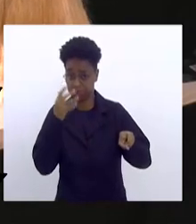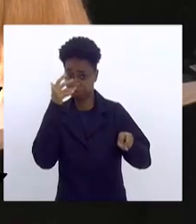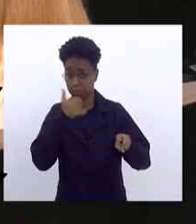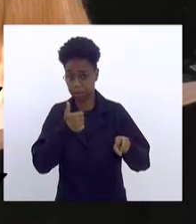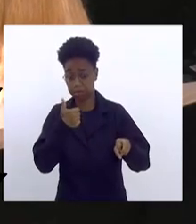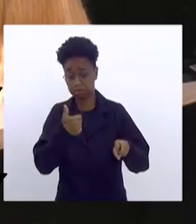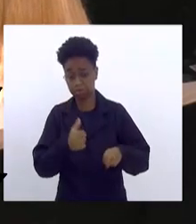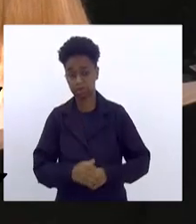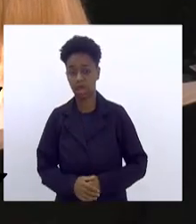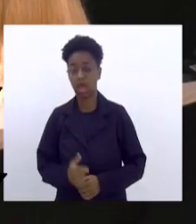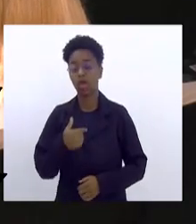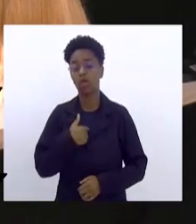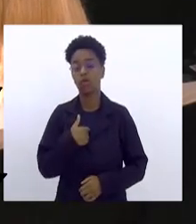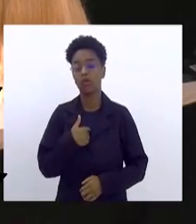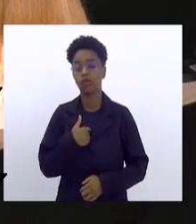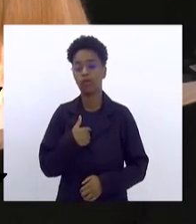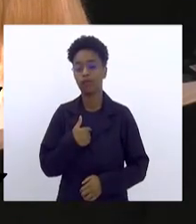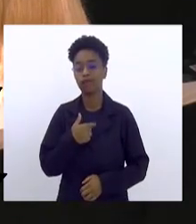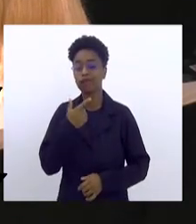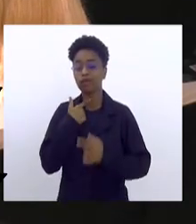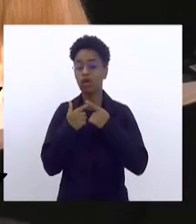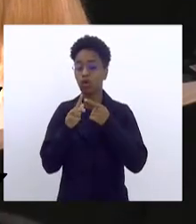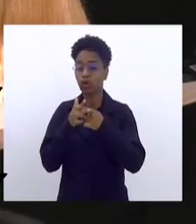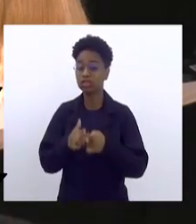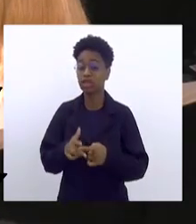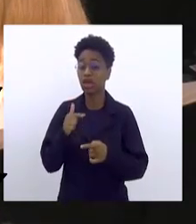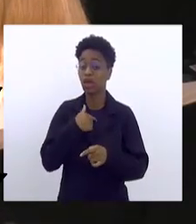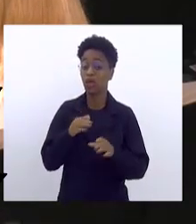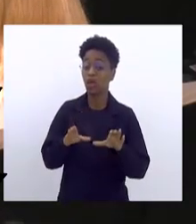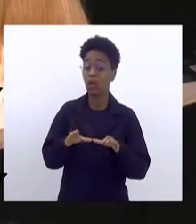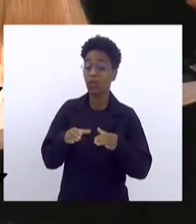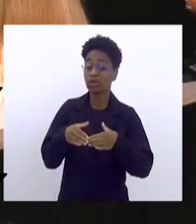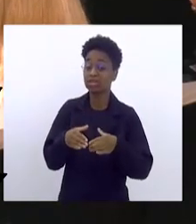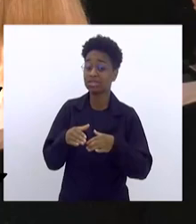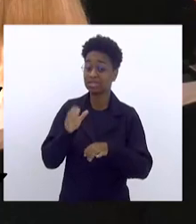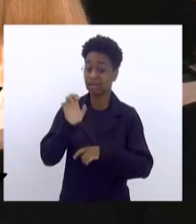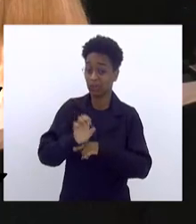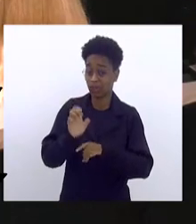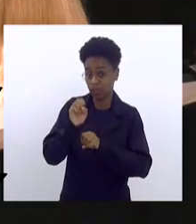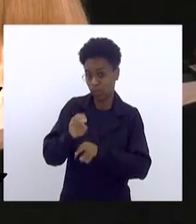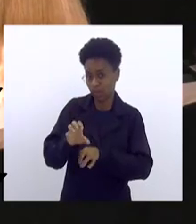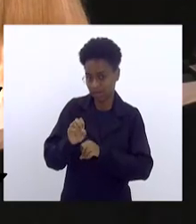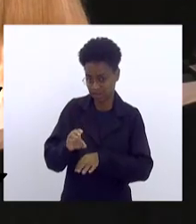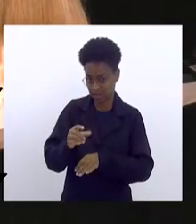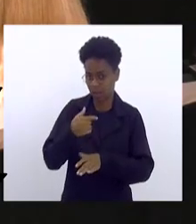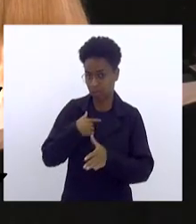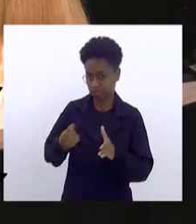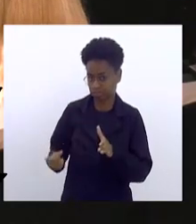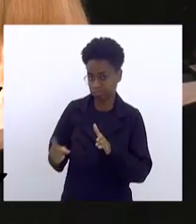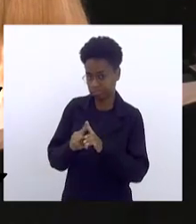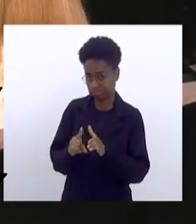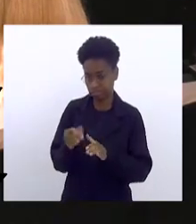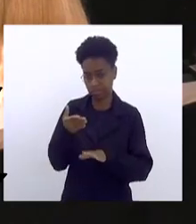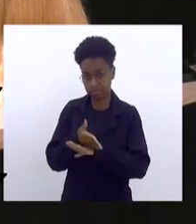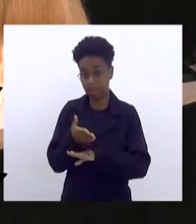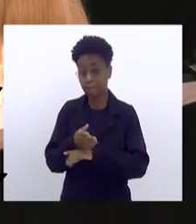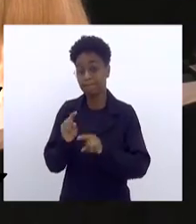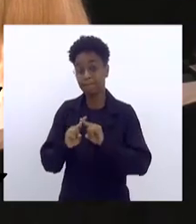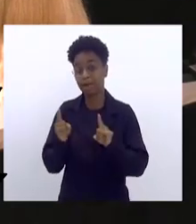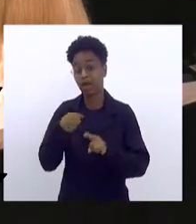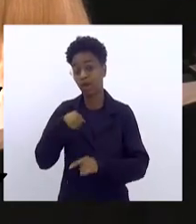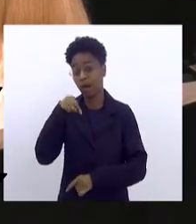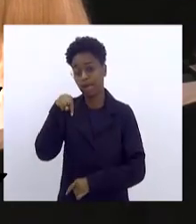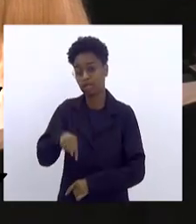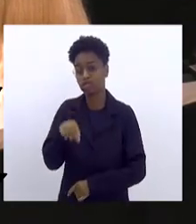eu queria fazer só uma pequena correção eu sou do Conselho Estadual de Educação sou integrante do Conselho mas estou aqui só